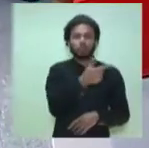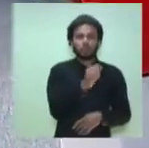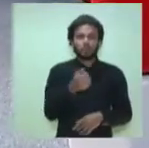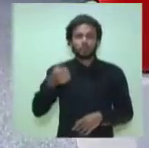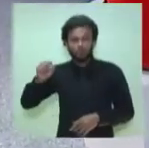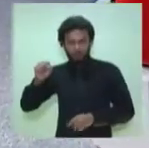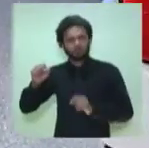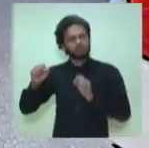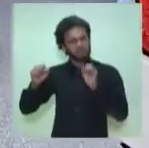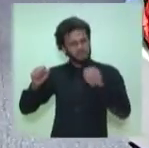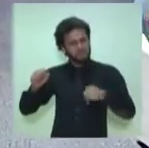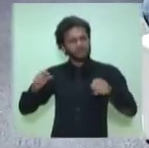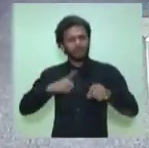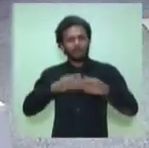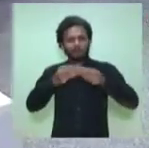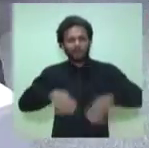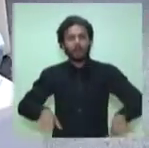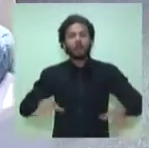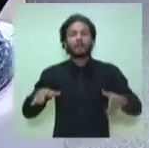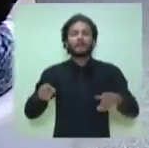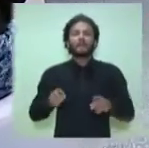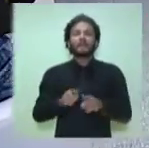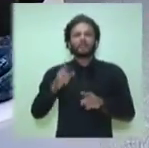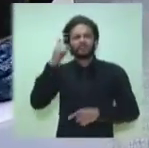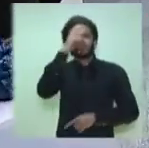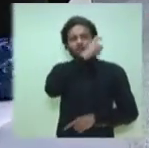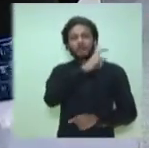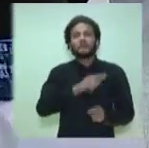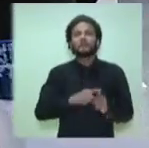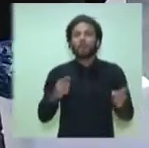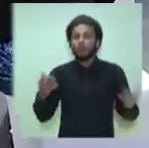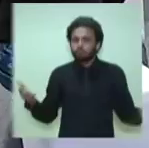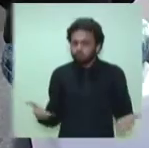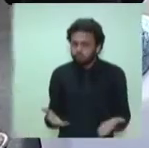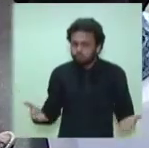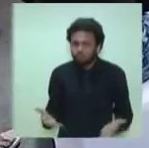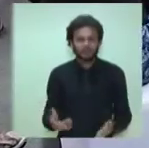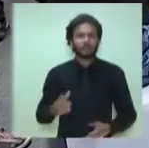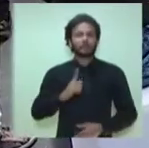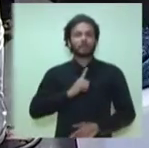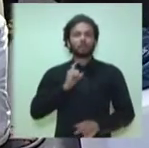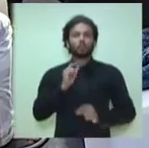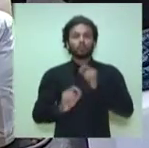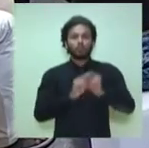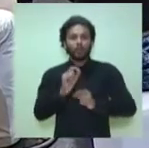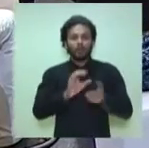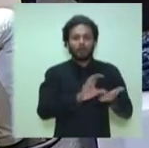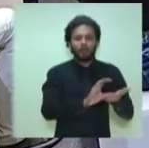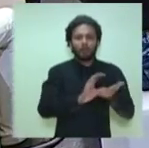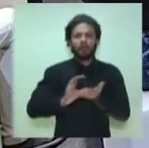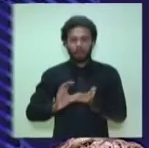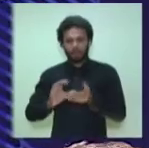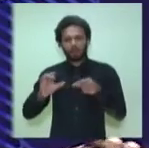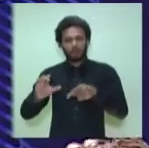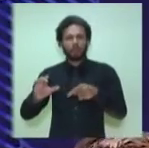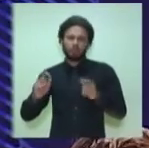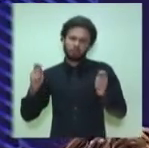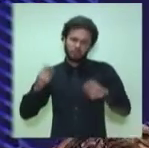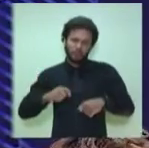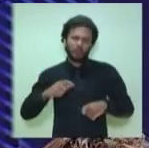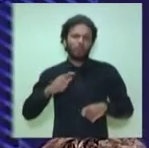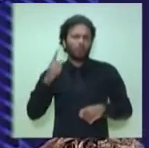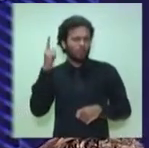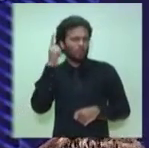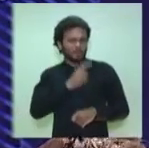difíceis e de crise também muito dura, nós temos hoje o nosso custeio tão achatado, que daqui a pouco ele chega no osso